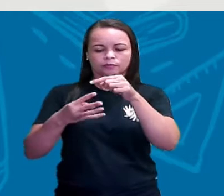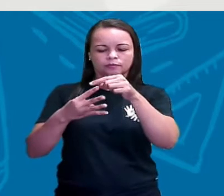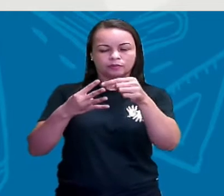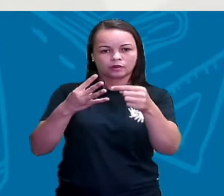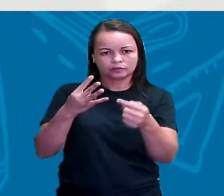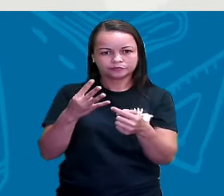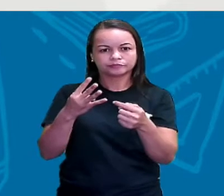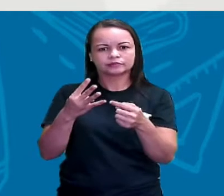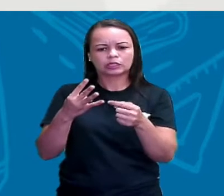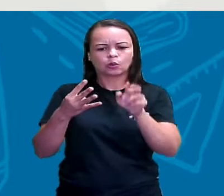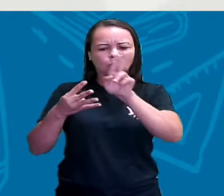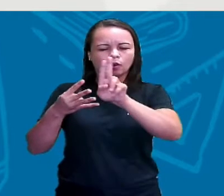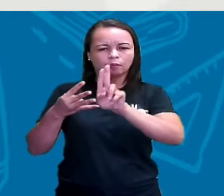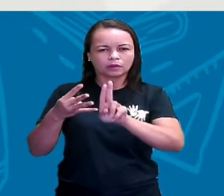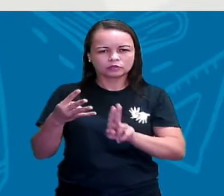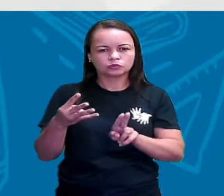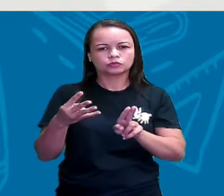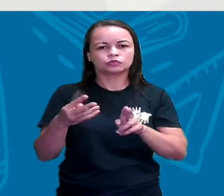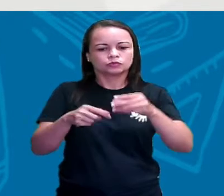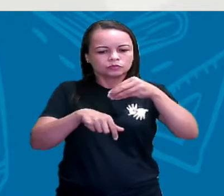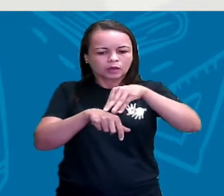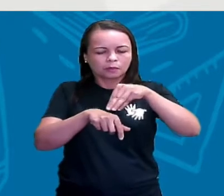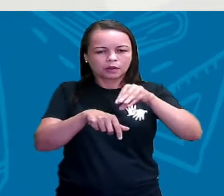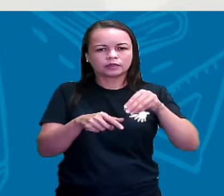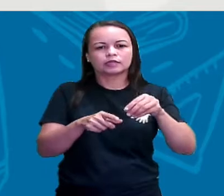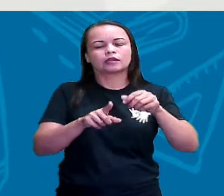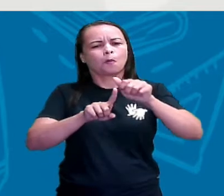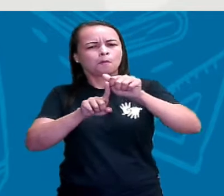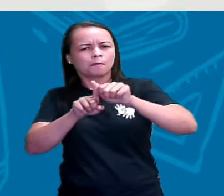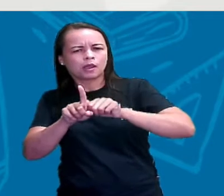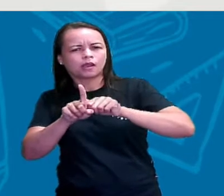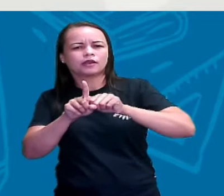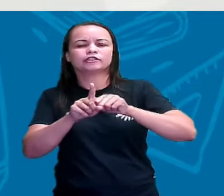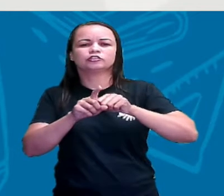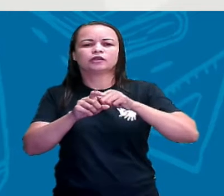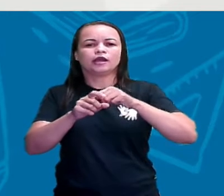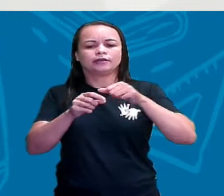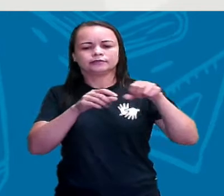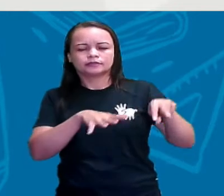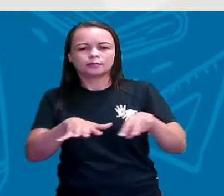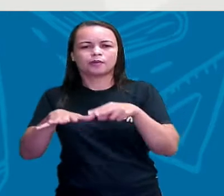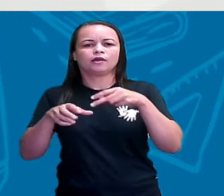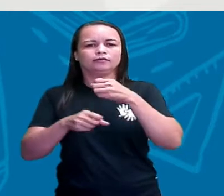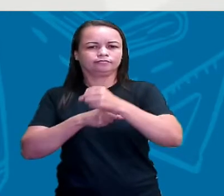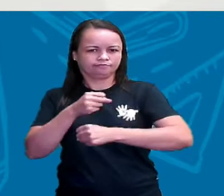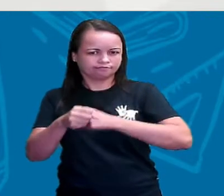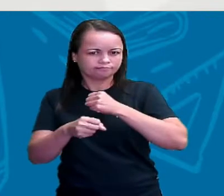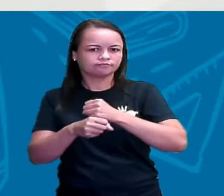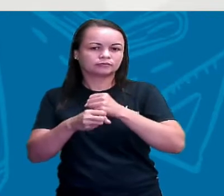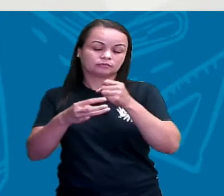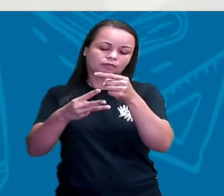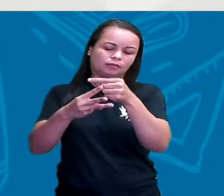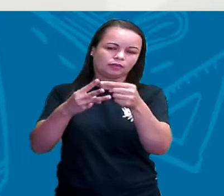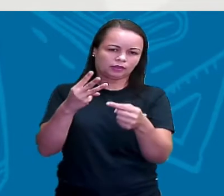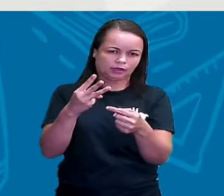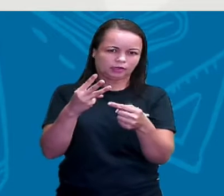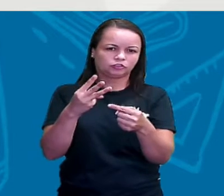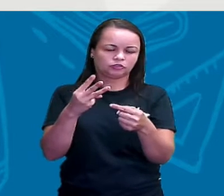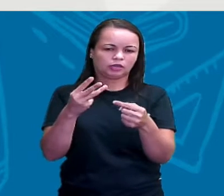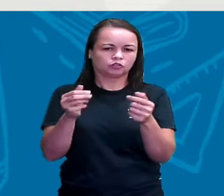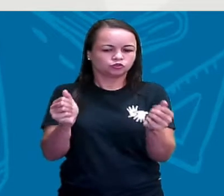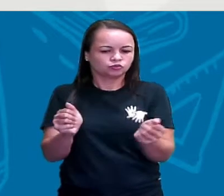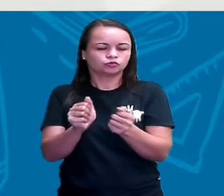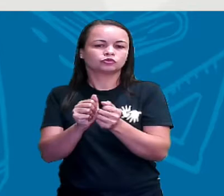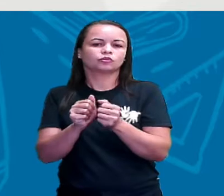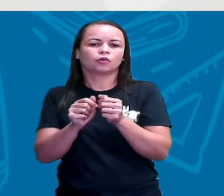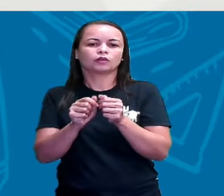month. Tá tudo colocando aí, ó, mês, semana, ano. Essas três palavrinhas acompanhadas